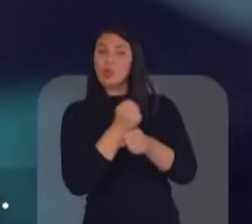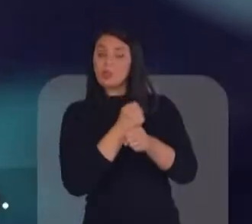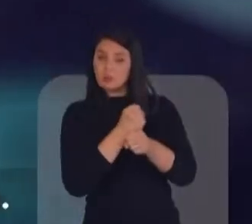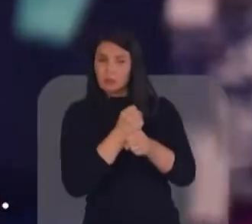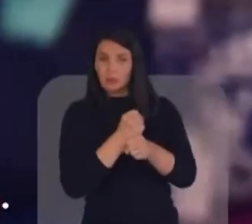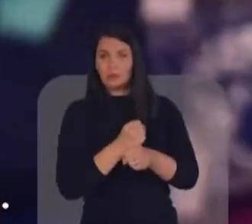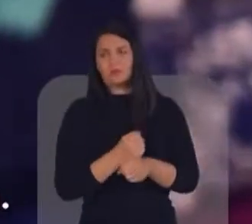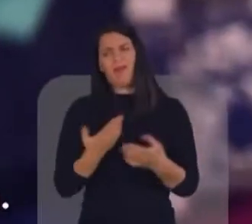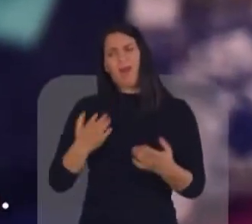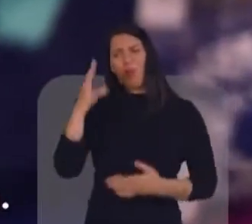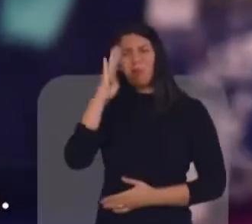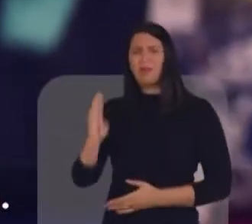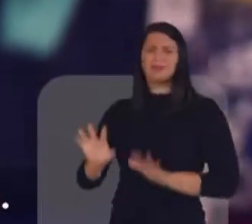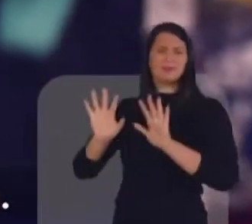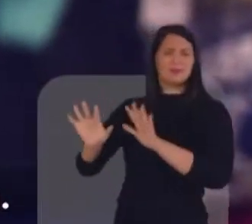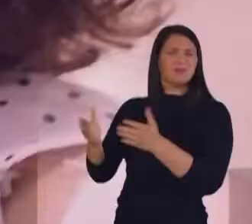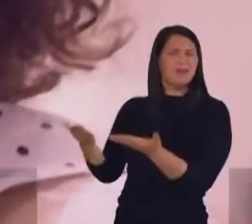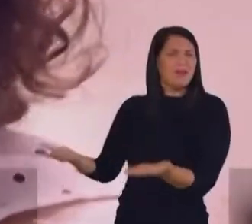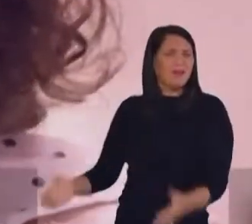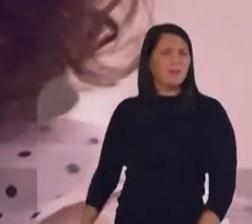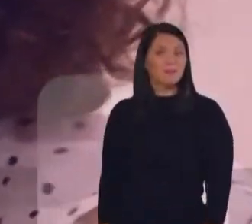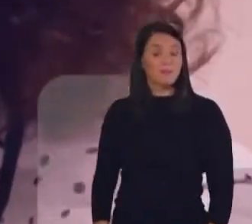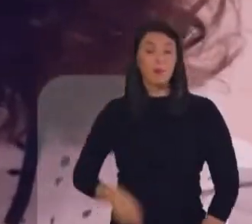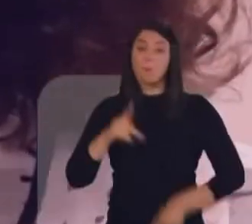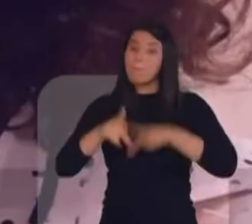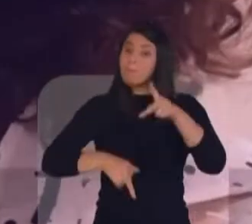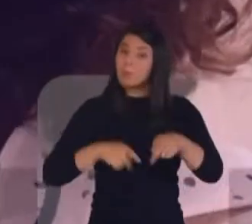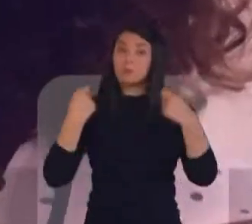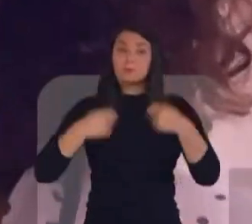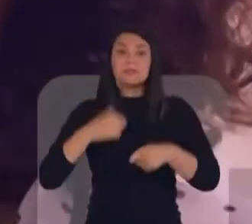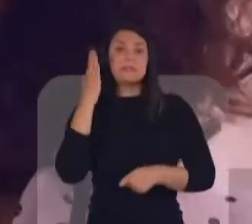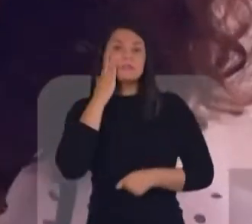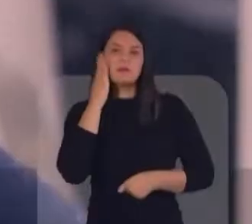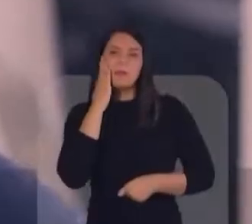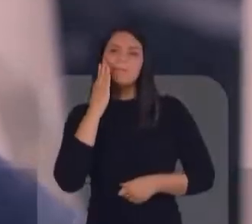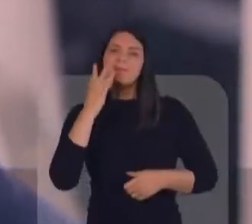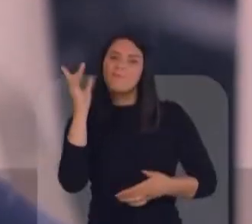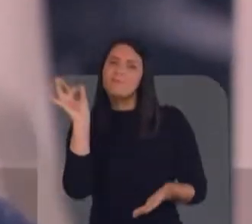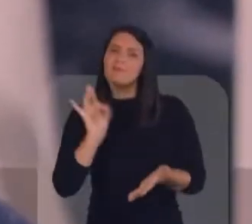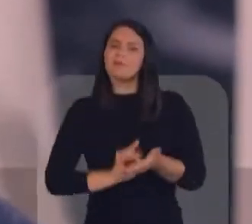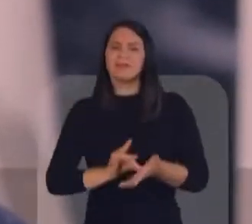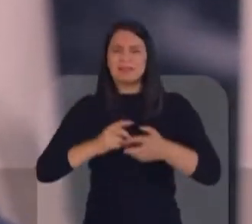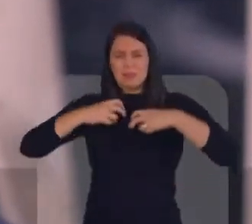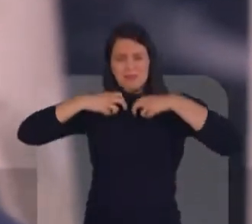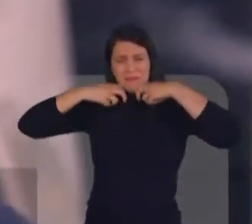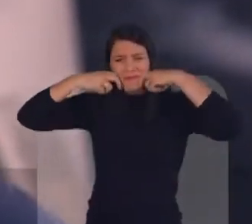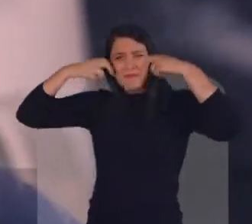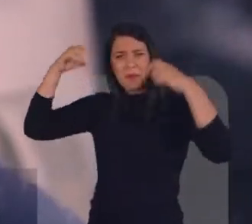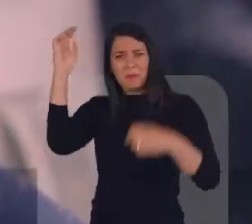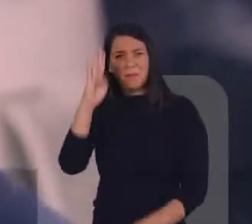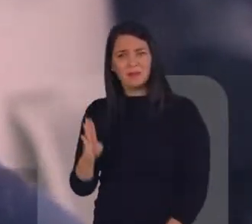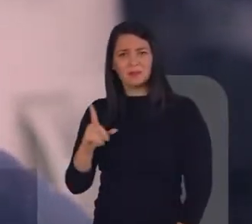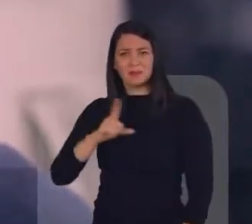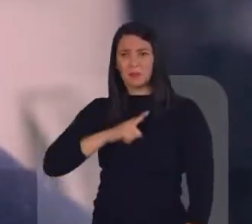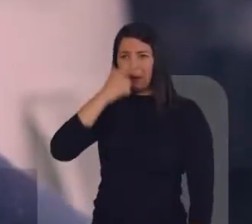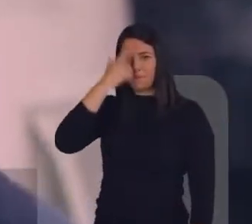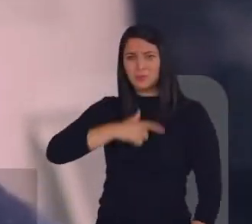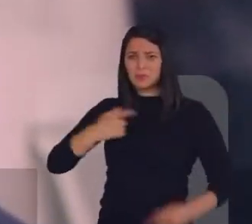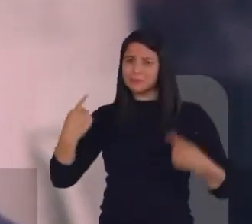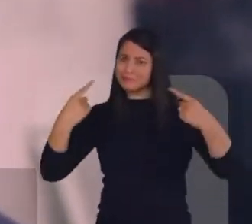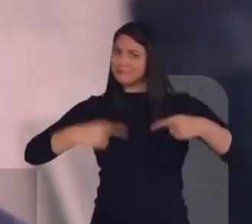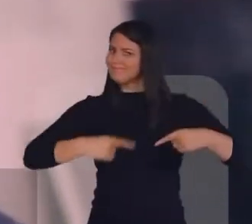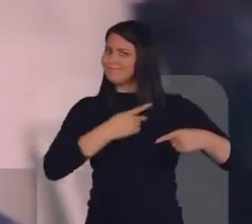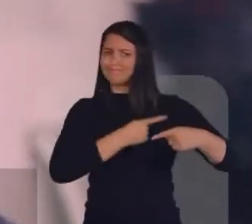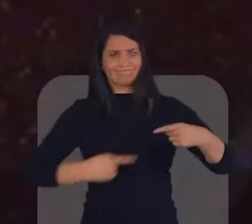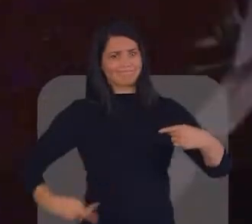2 anos. É uma pessoa que deixa a nação do jeito que deixou. O povo precisa saber da verdade. E é vergonhoso pro país ter um cara como ele